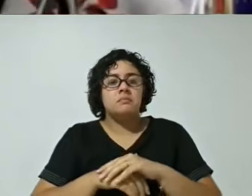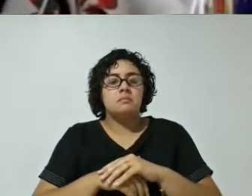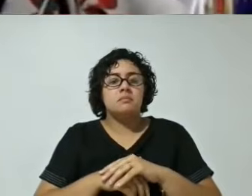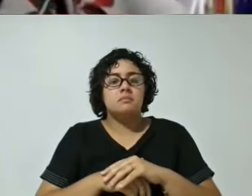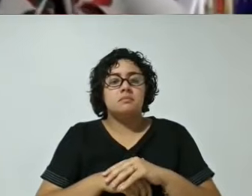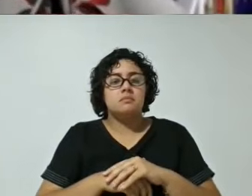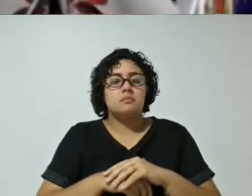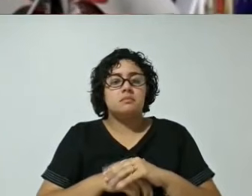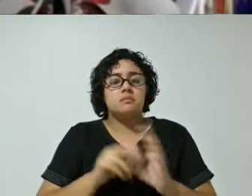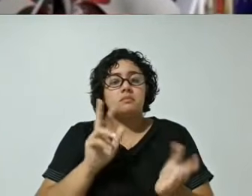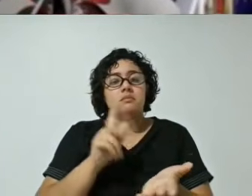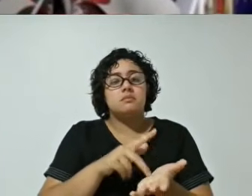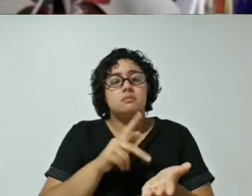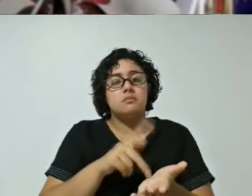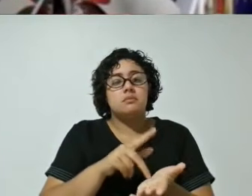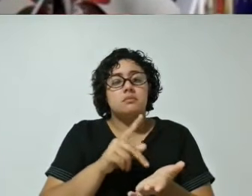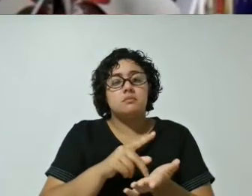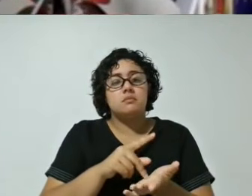Na verdade,